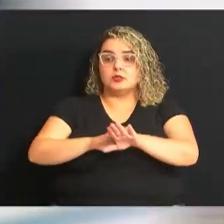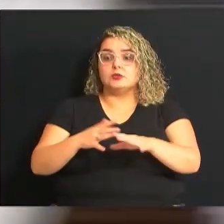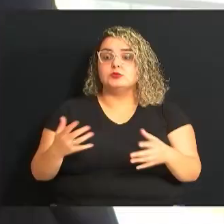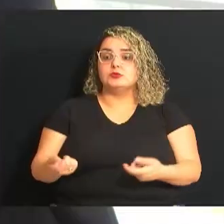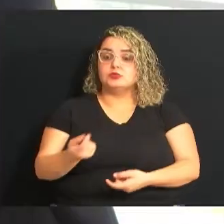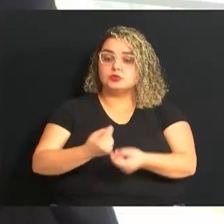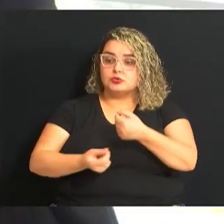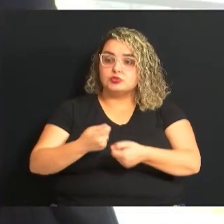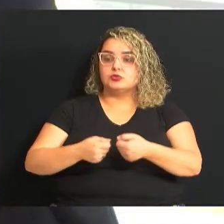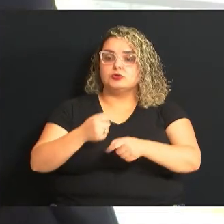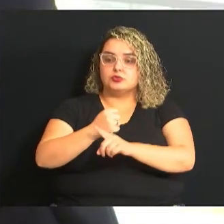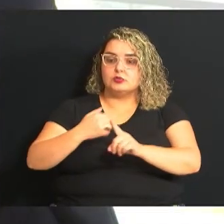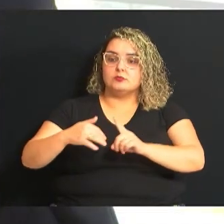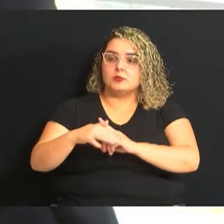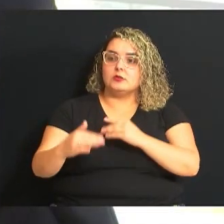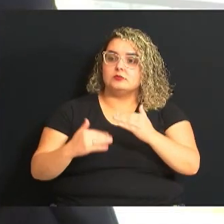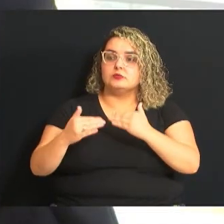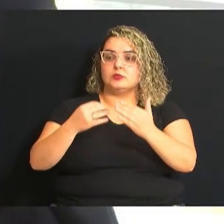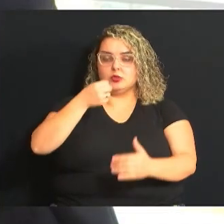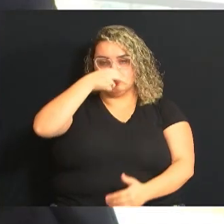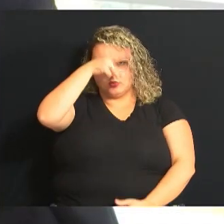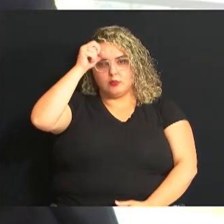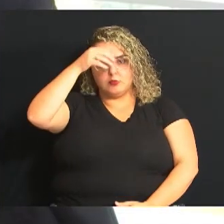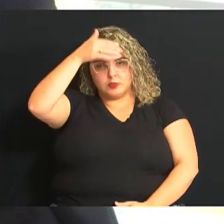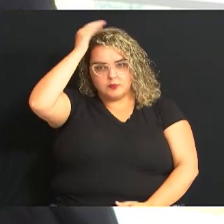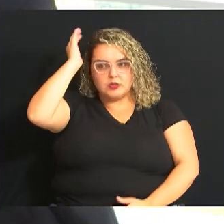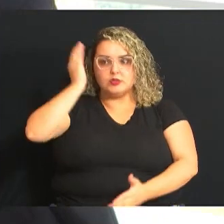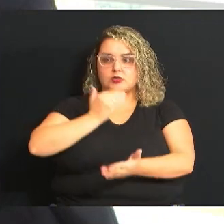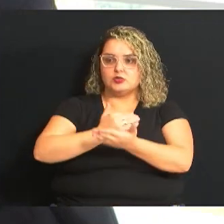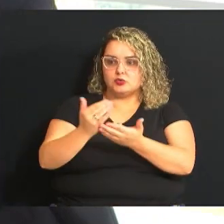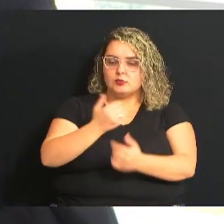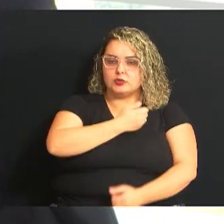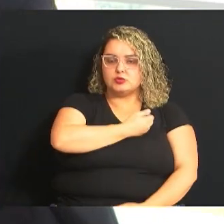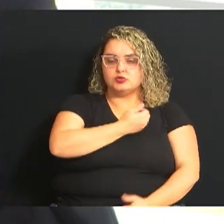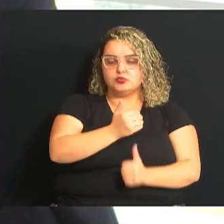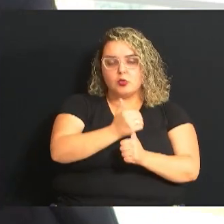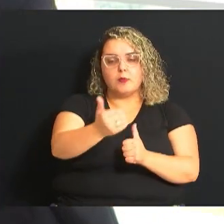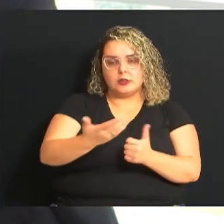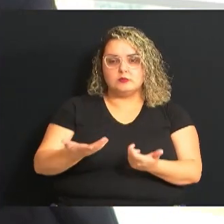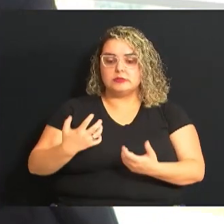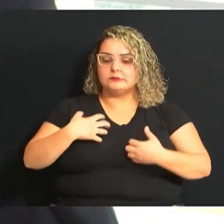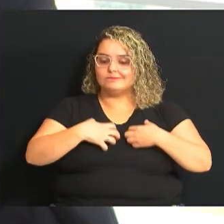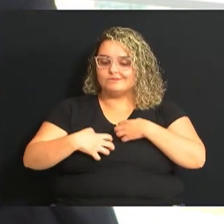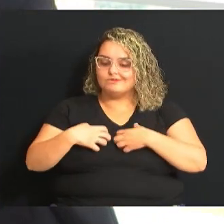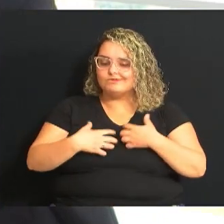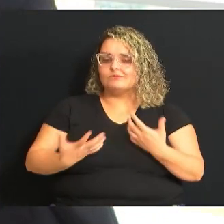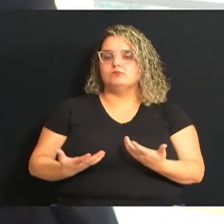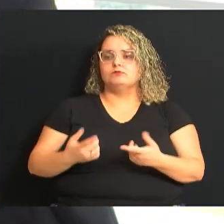Cerca de 500 galpões do município de Campinas vão pagar menos no IPTU em 2023, que terá